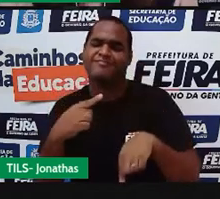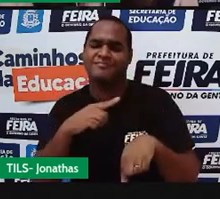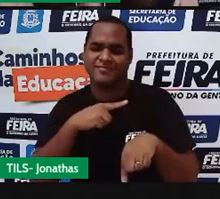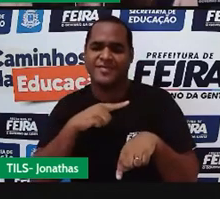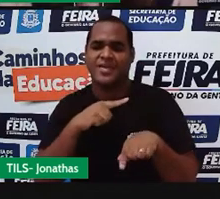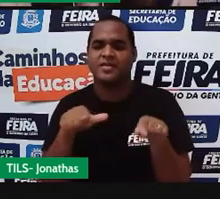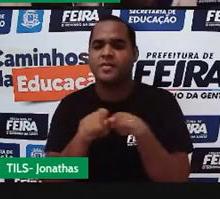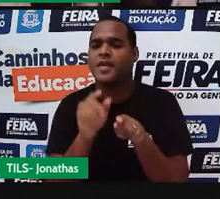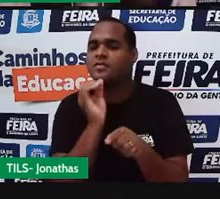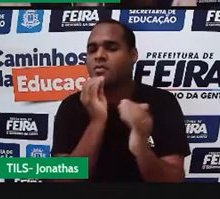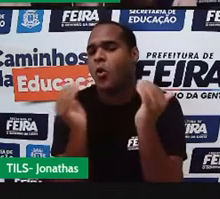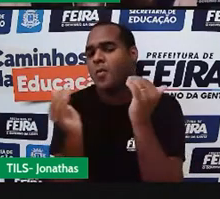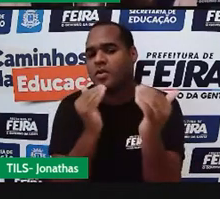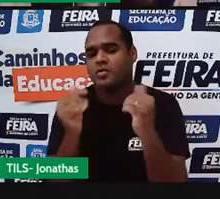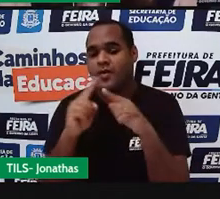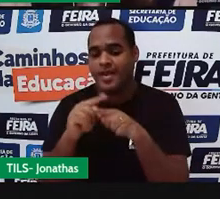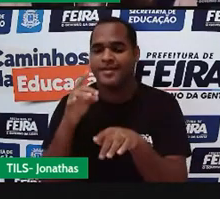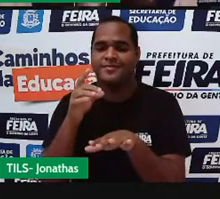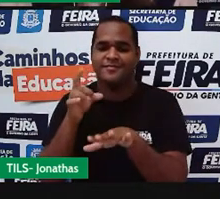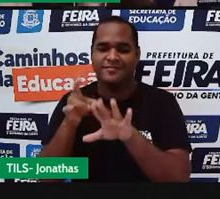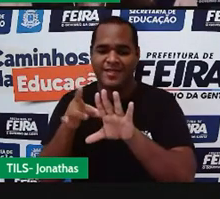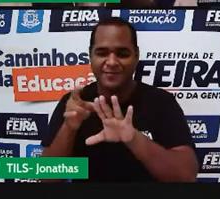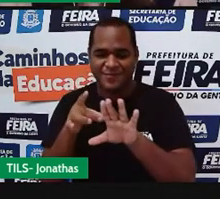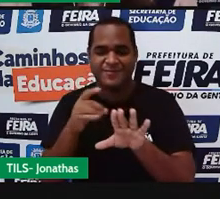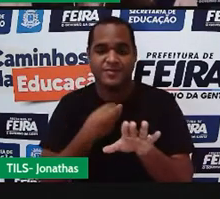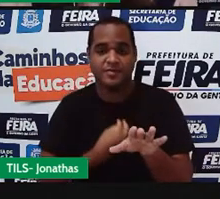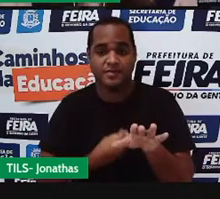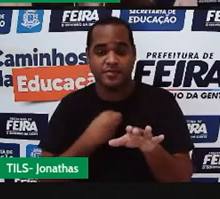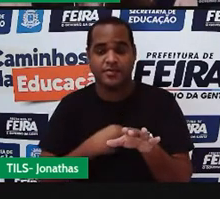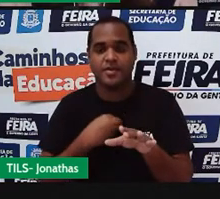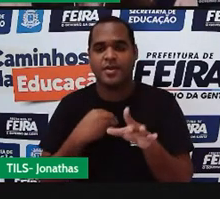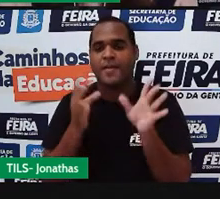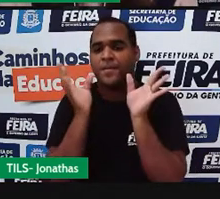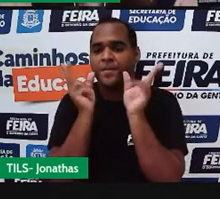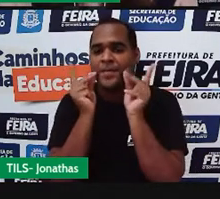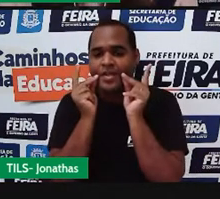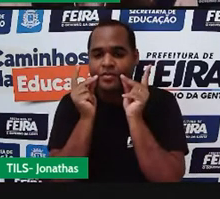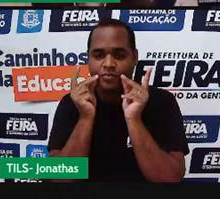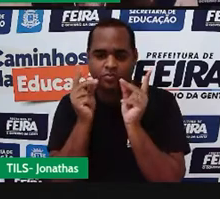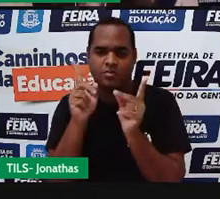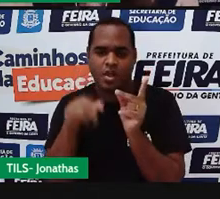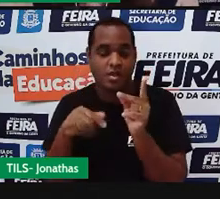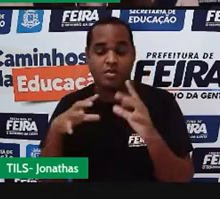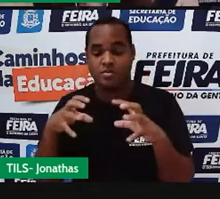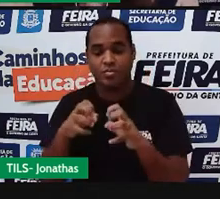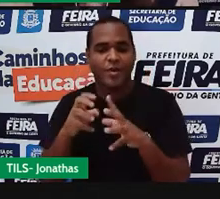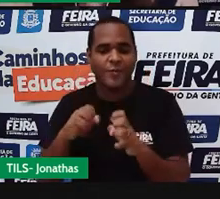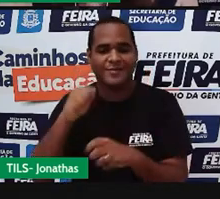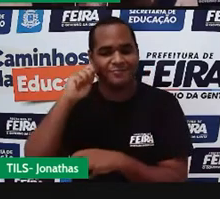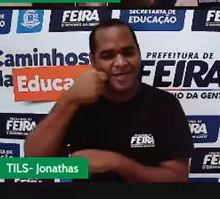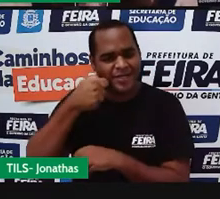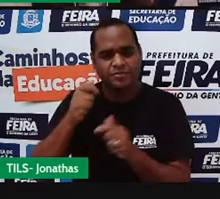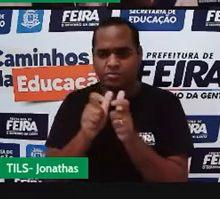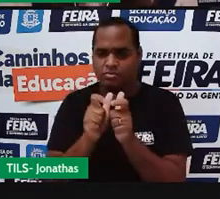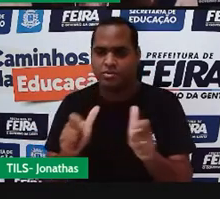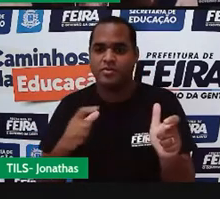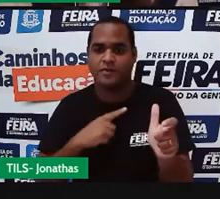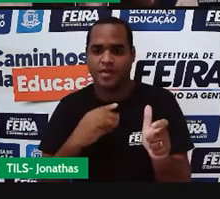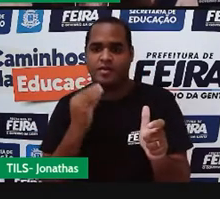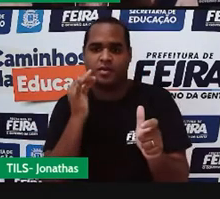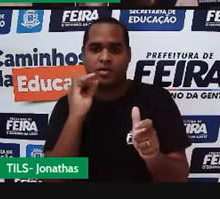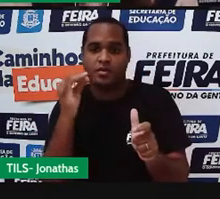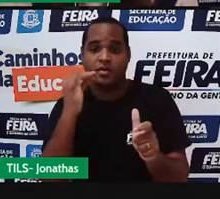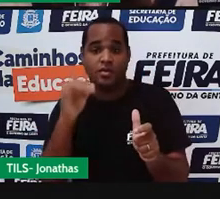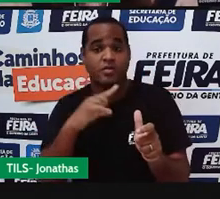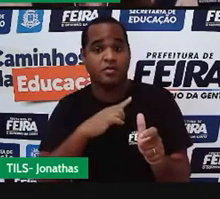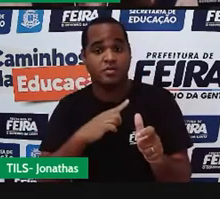por exemplo para obter plástico são utilizados os combustíveis fósseis e são necessárias grandes quantidades de eletricidade